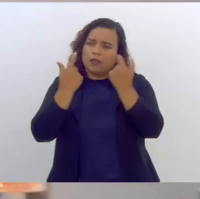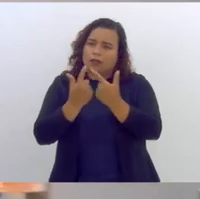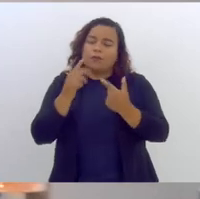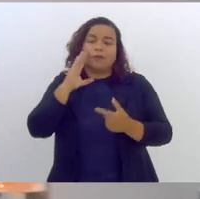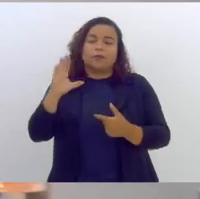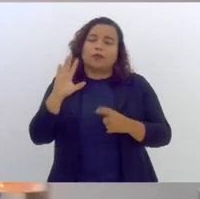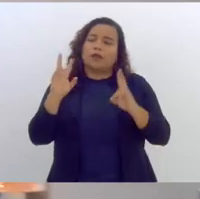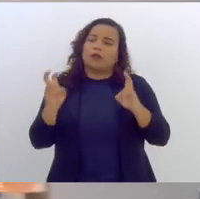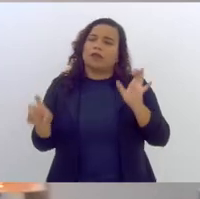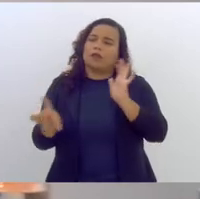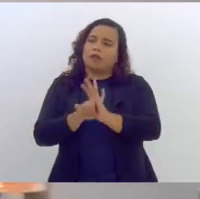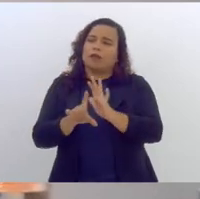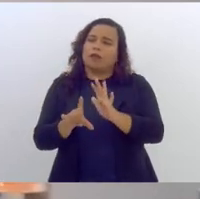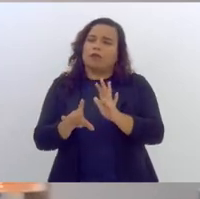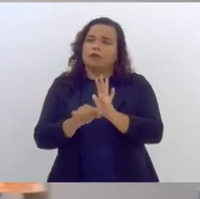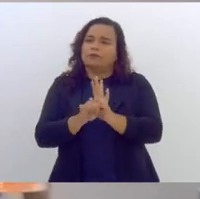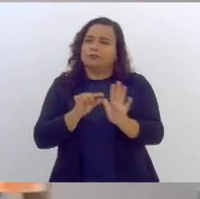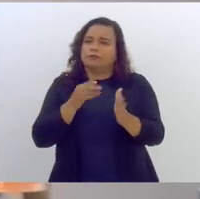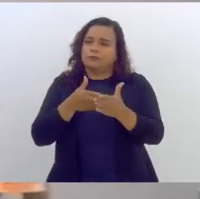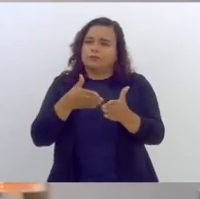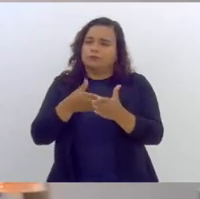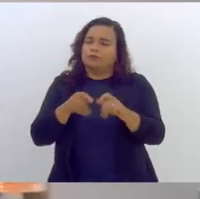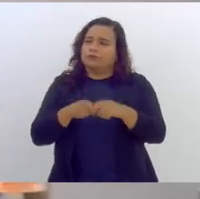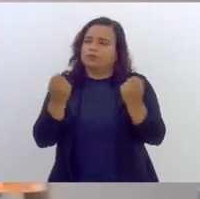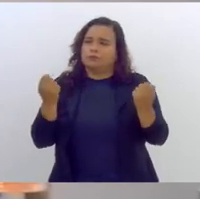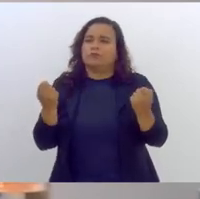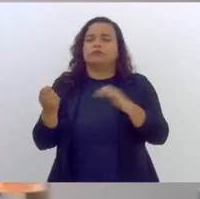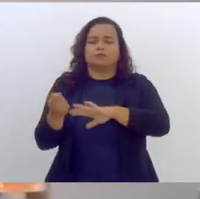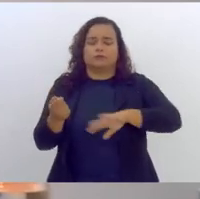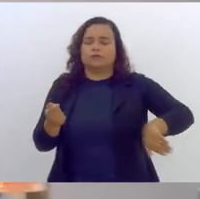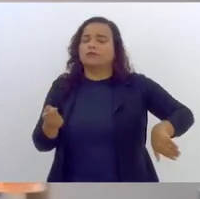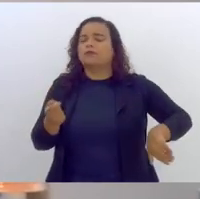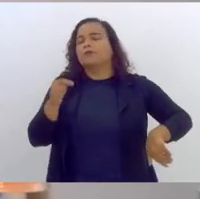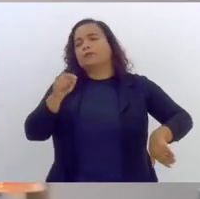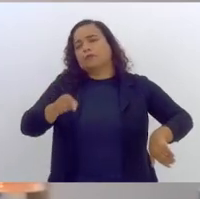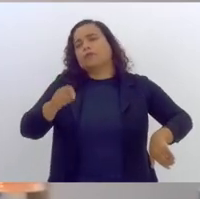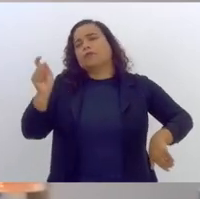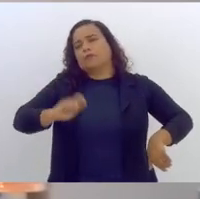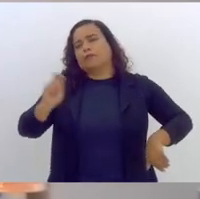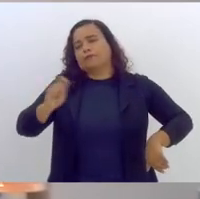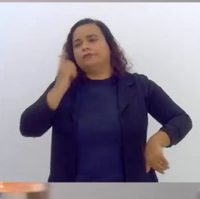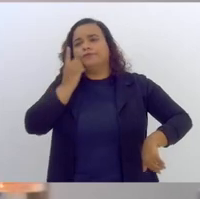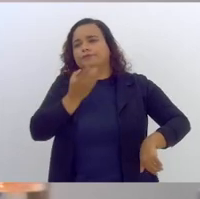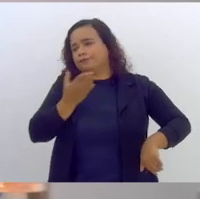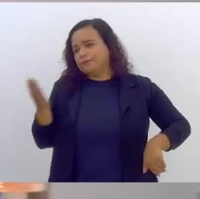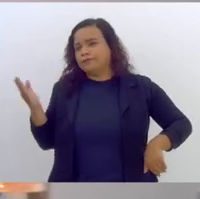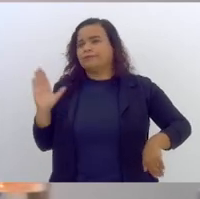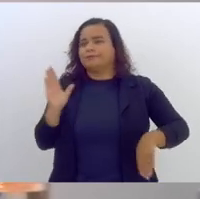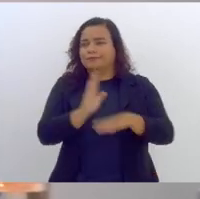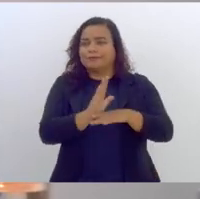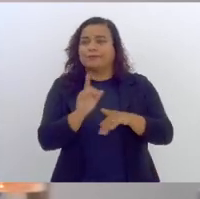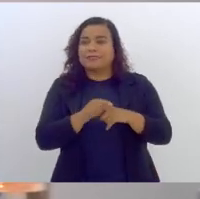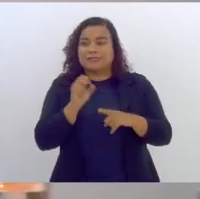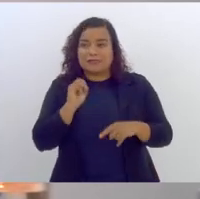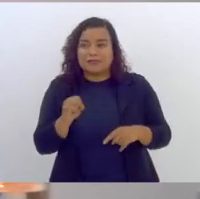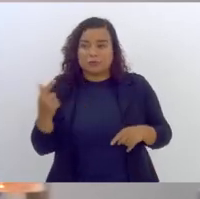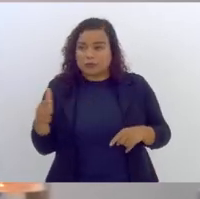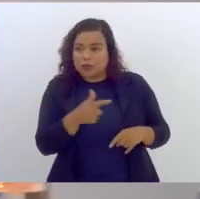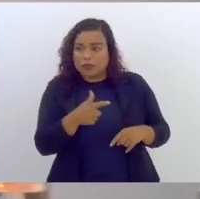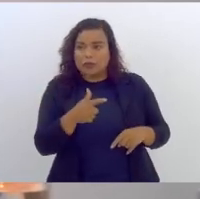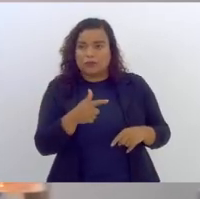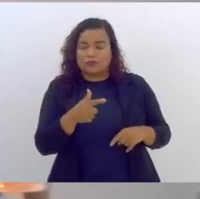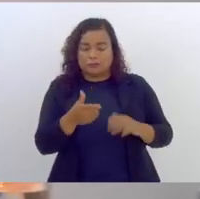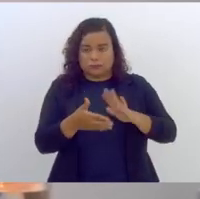da lei da quebra da cláusula de barreira então aqui os nossos deputados que possibilitaram e sem isso a gente não estaria nem discutindo